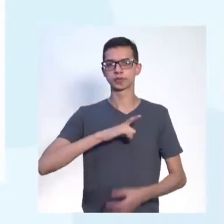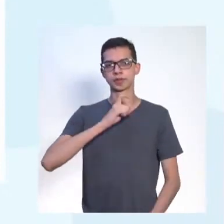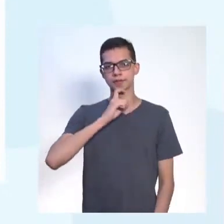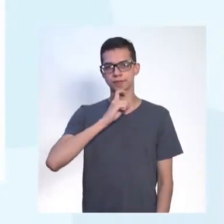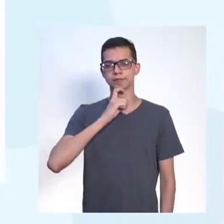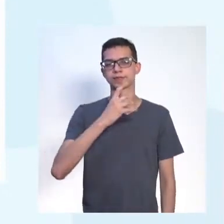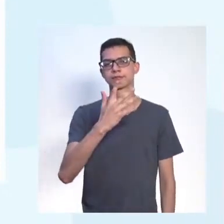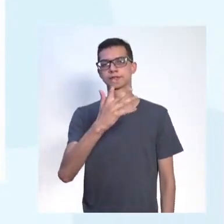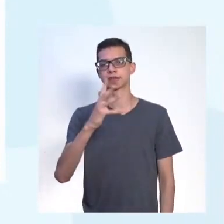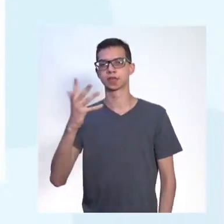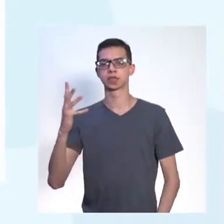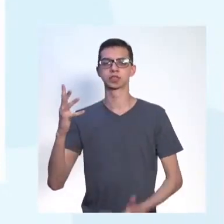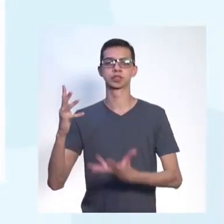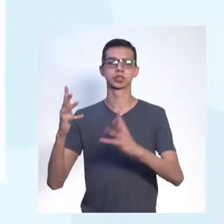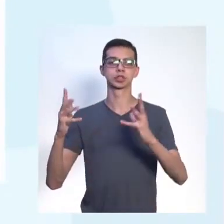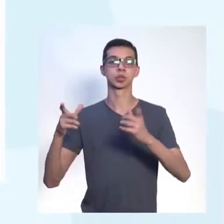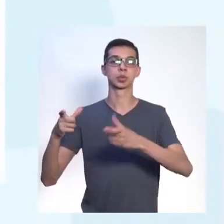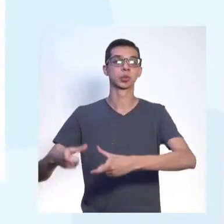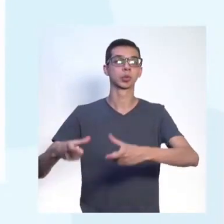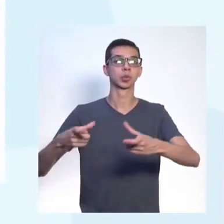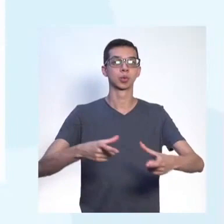praticamente aí, né, não teve aí